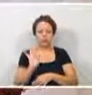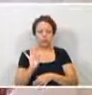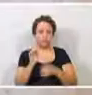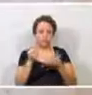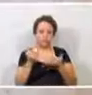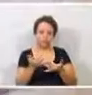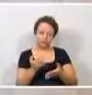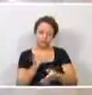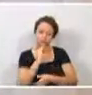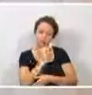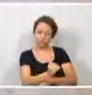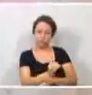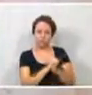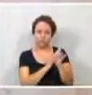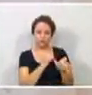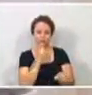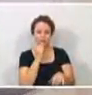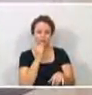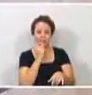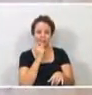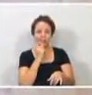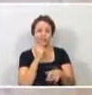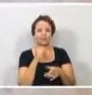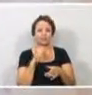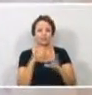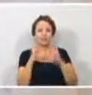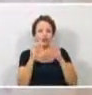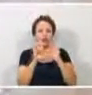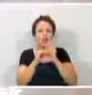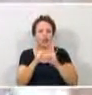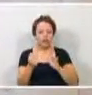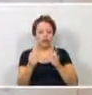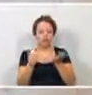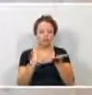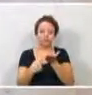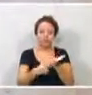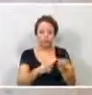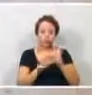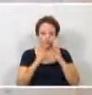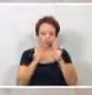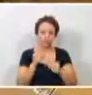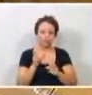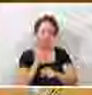é de acordo de todos, inclusive de vocês. Muito obrigado, senhora presidente.